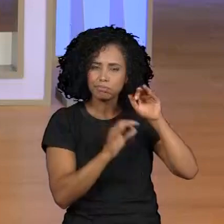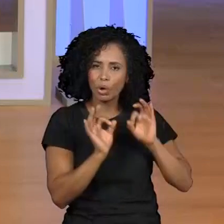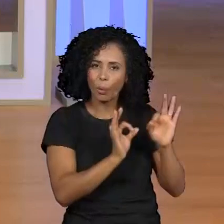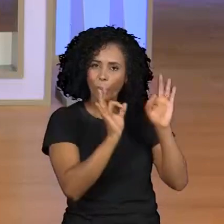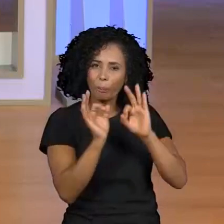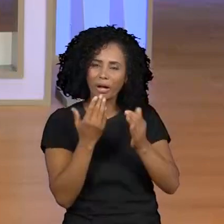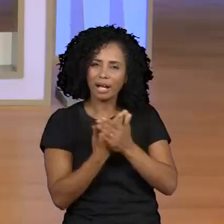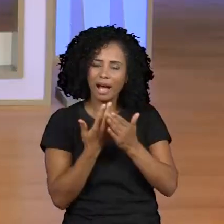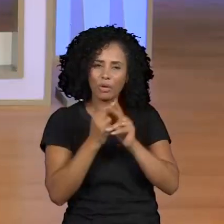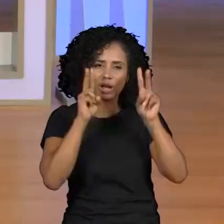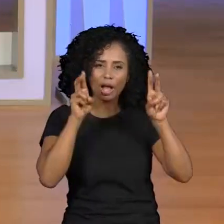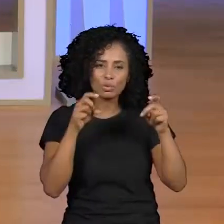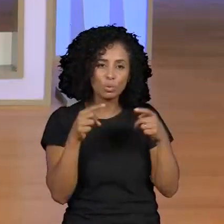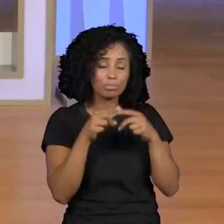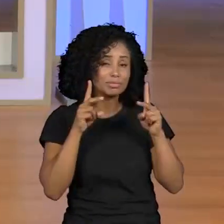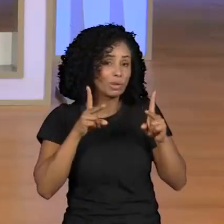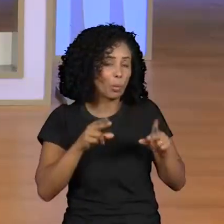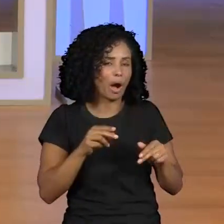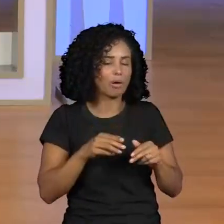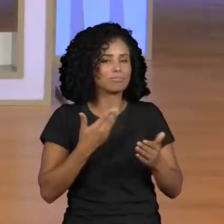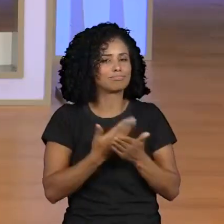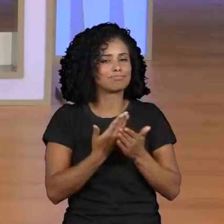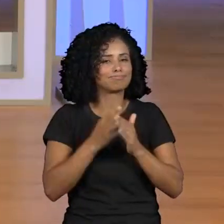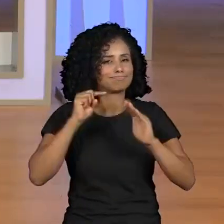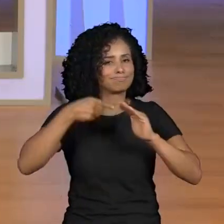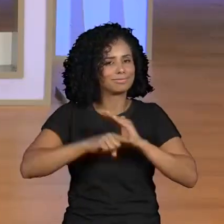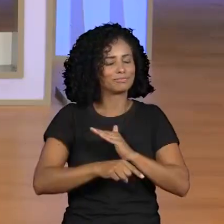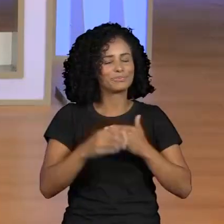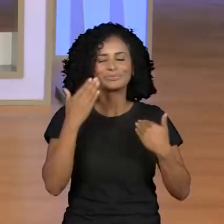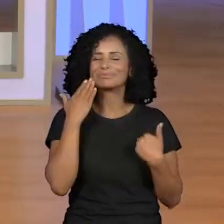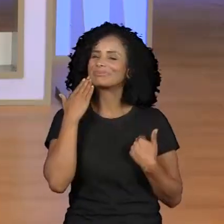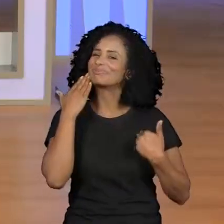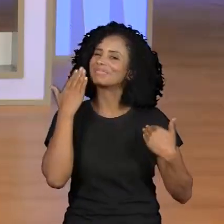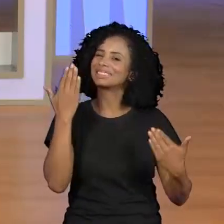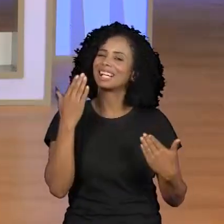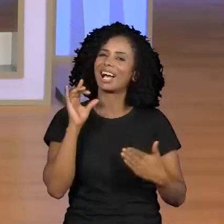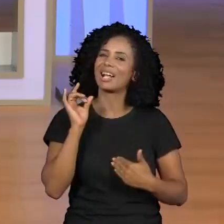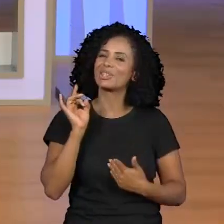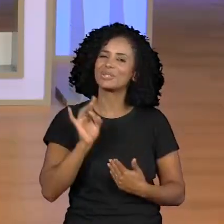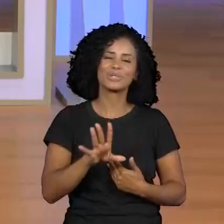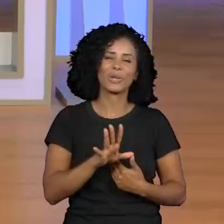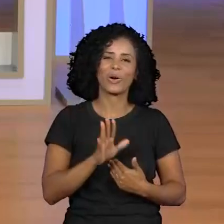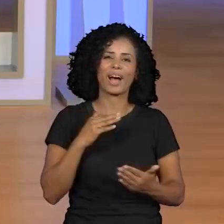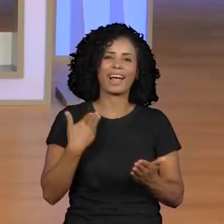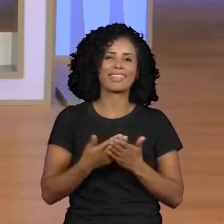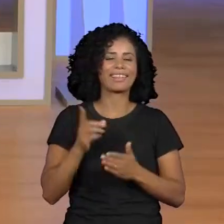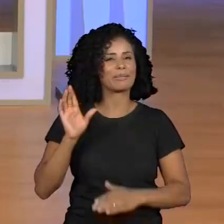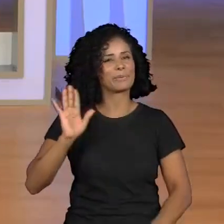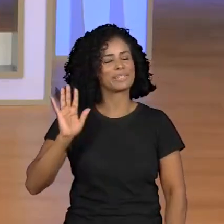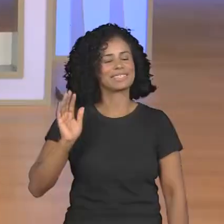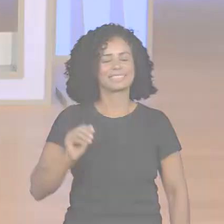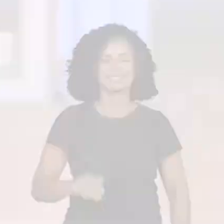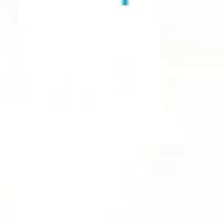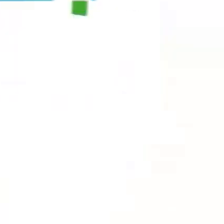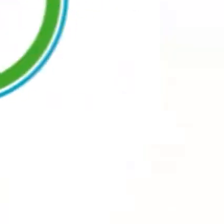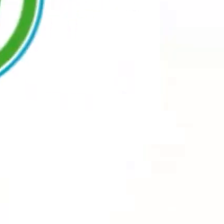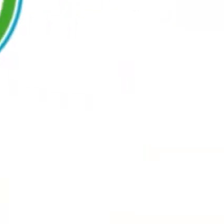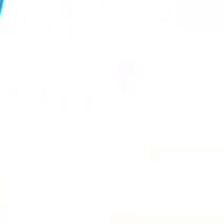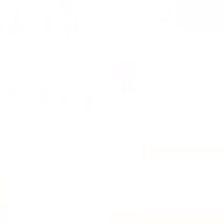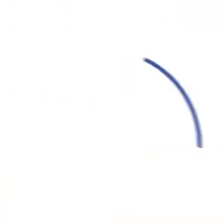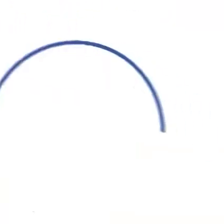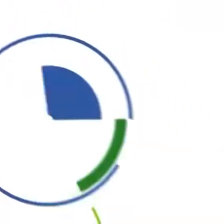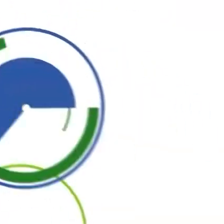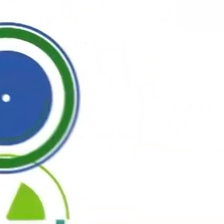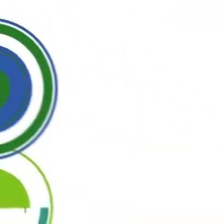assunto e se aprofunde cada vez mais muito obrigada por hoje é só até a próxima tchau tchau tchau